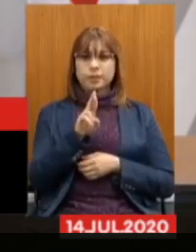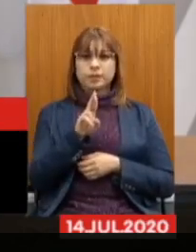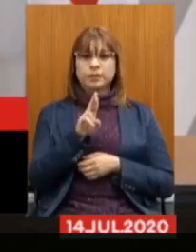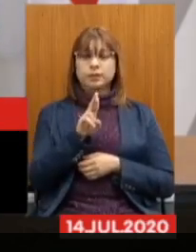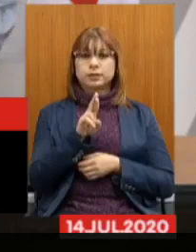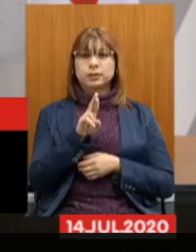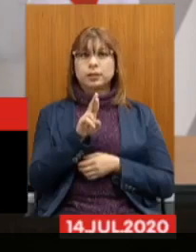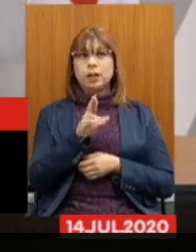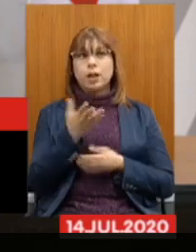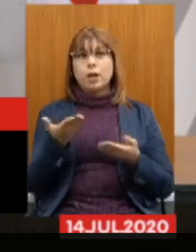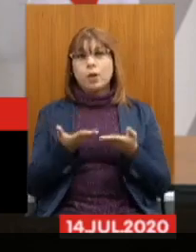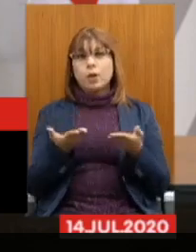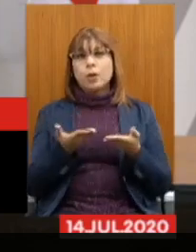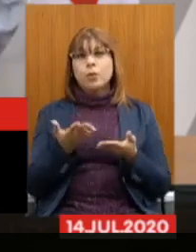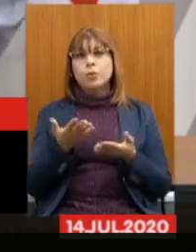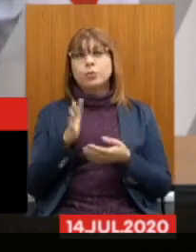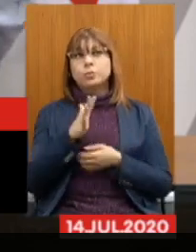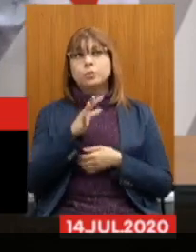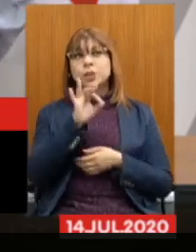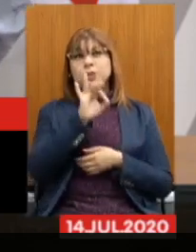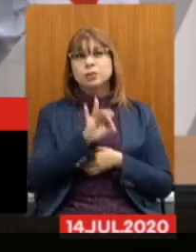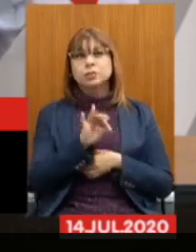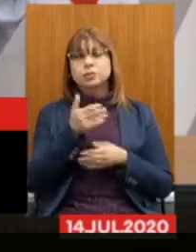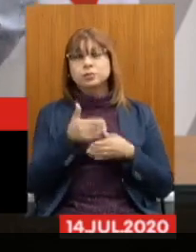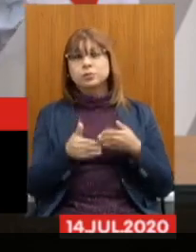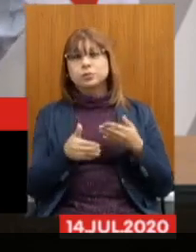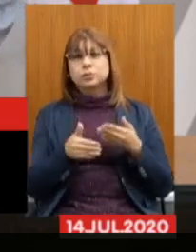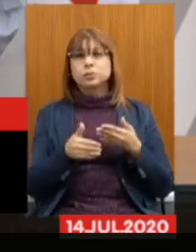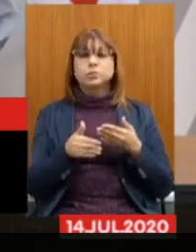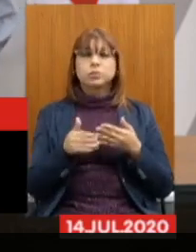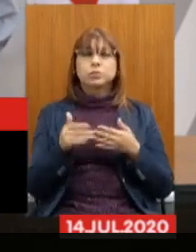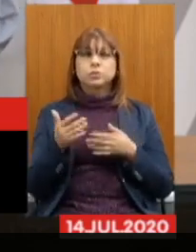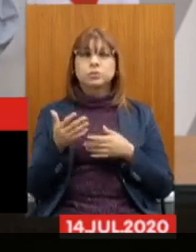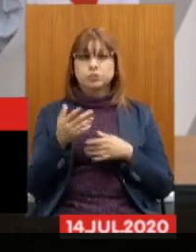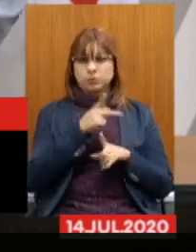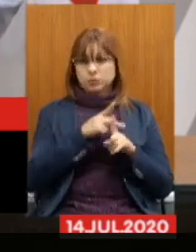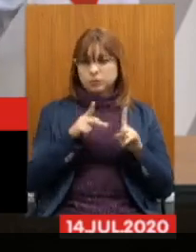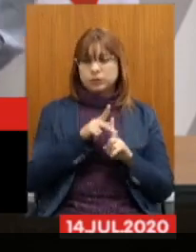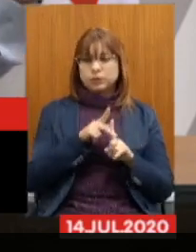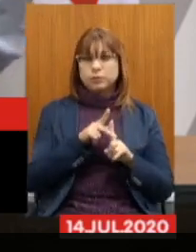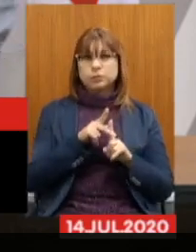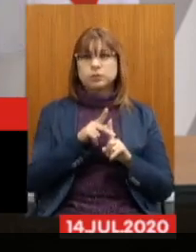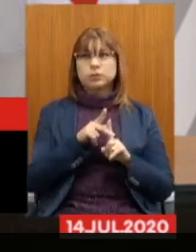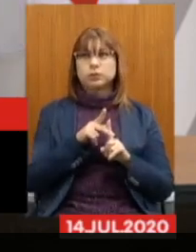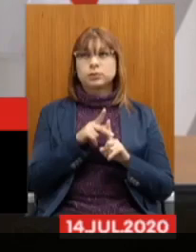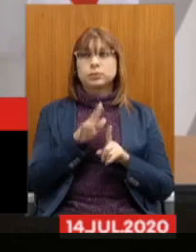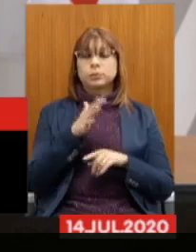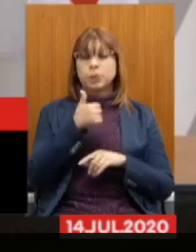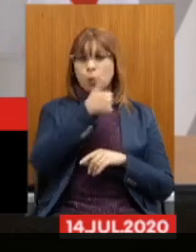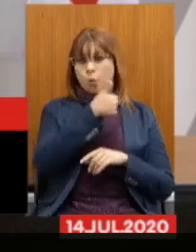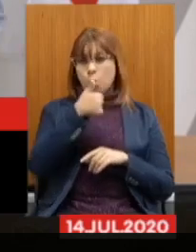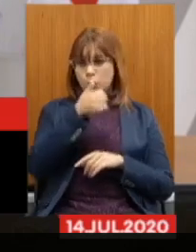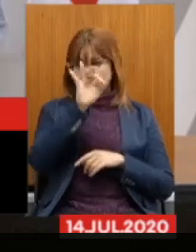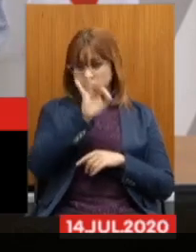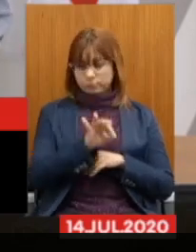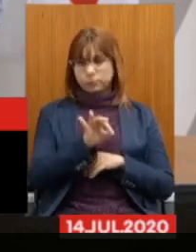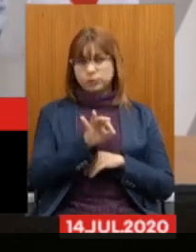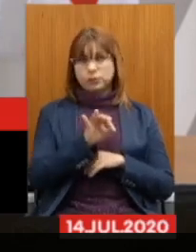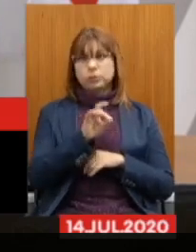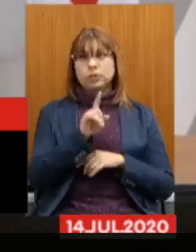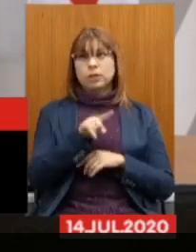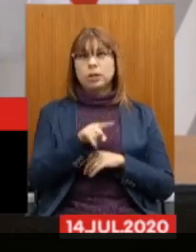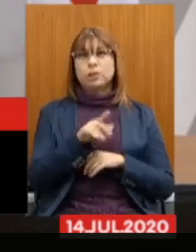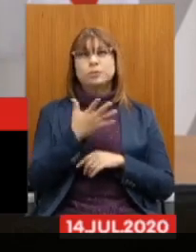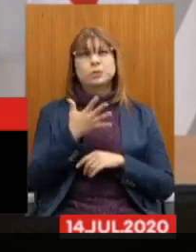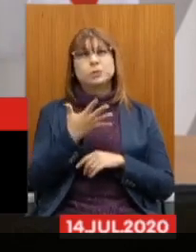vai ser. Hoje ela é taxada na diferença do regime geral da Previdência em 11%, que representa,